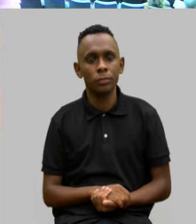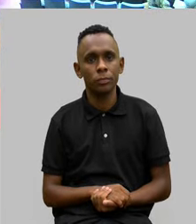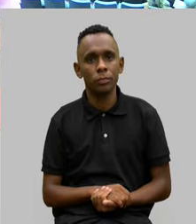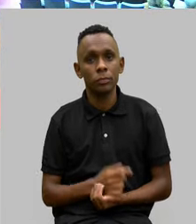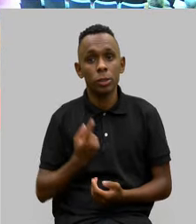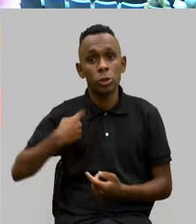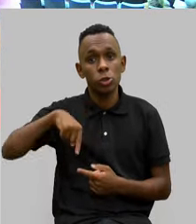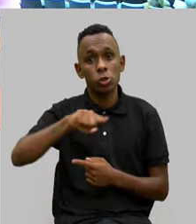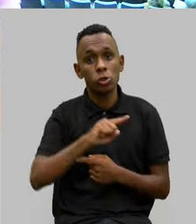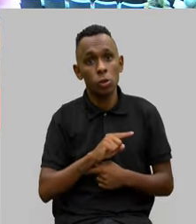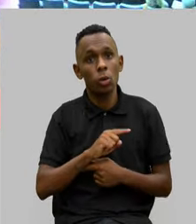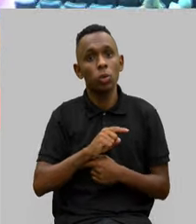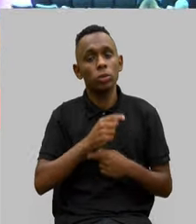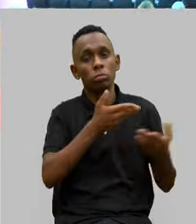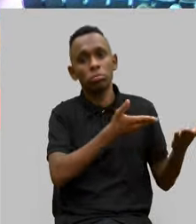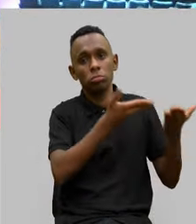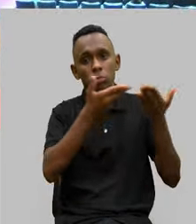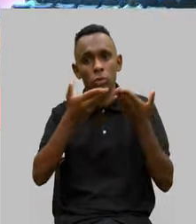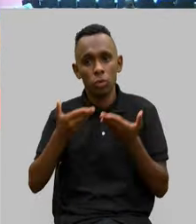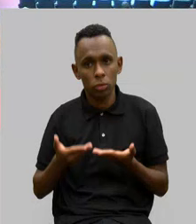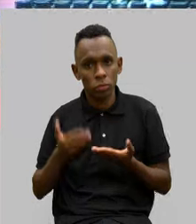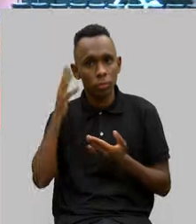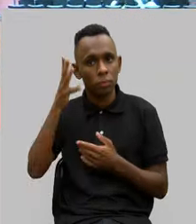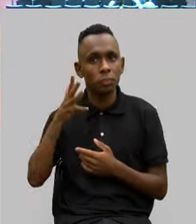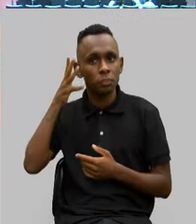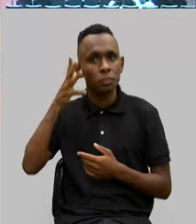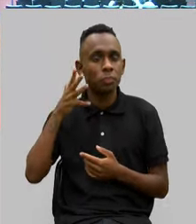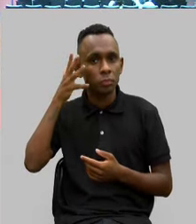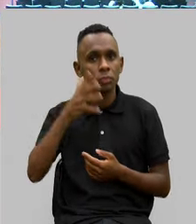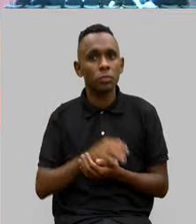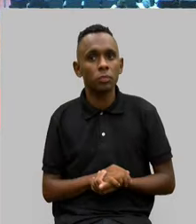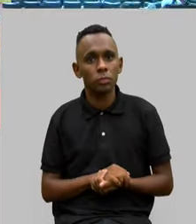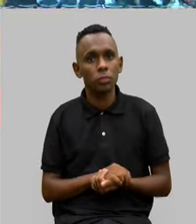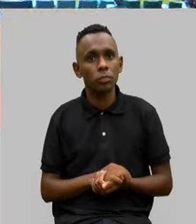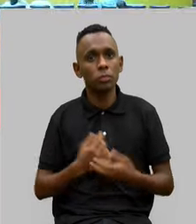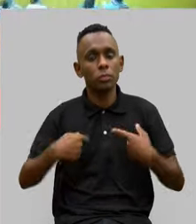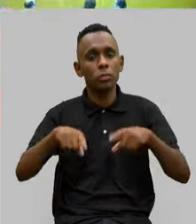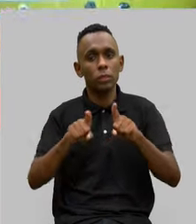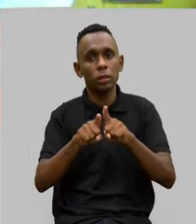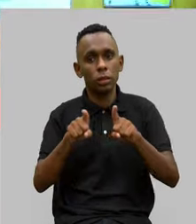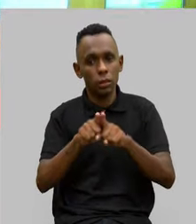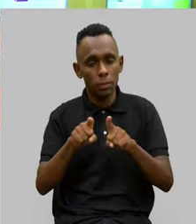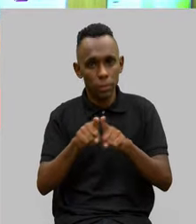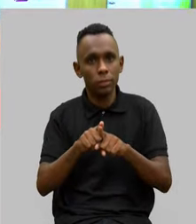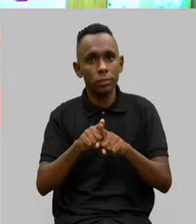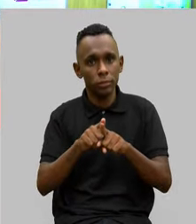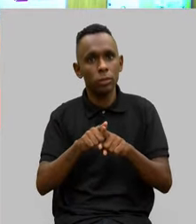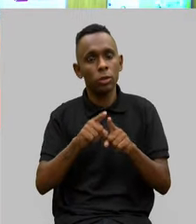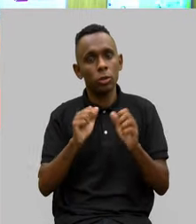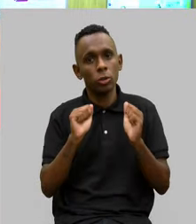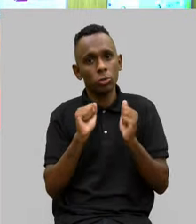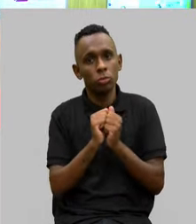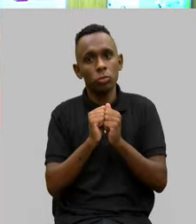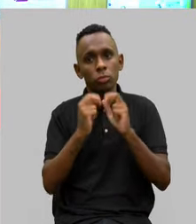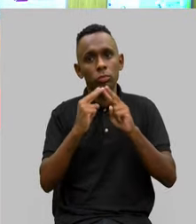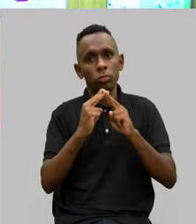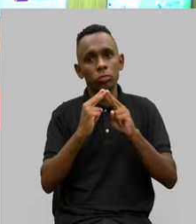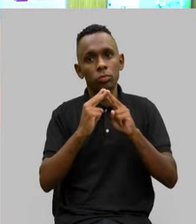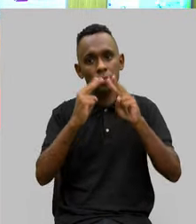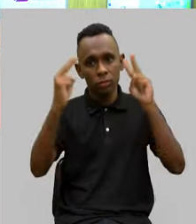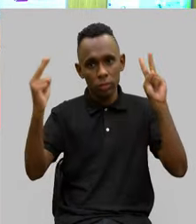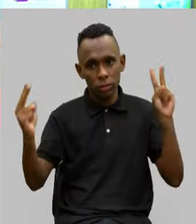nós vamos eu vou chamar o nosso próximo debatedor Que também está conosco